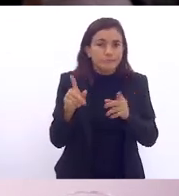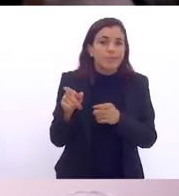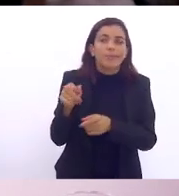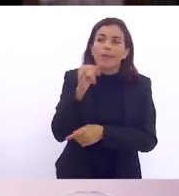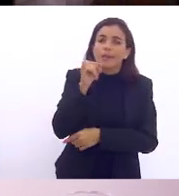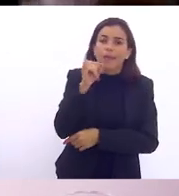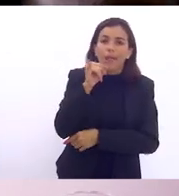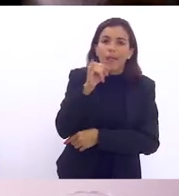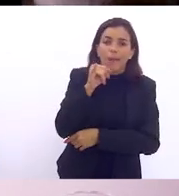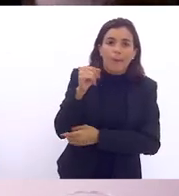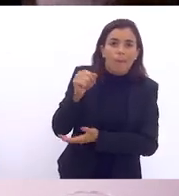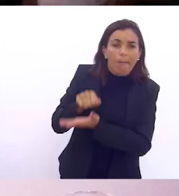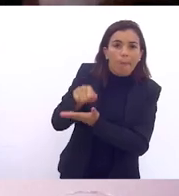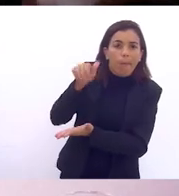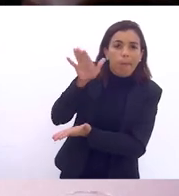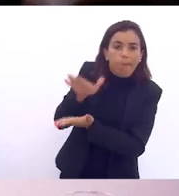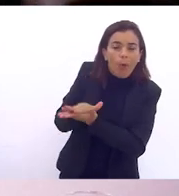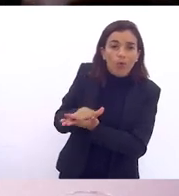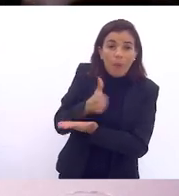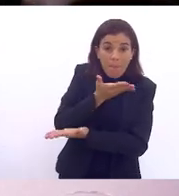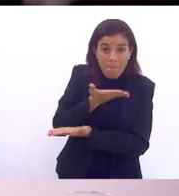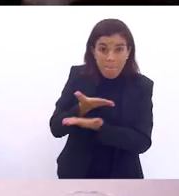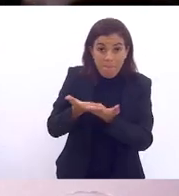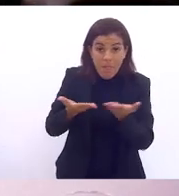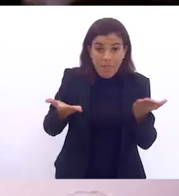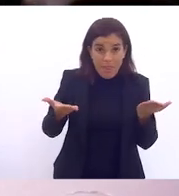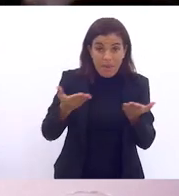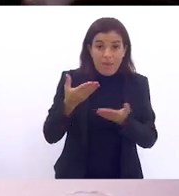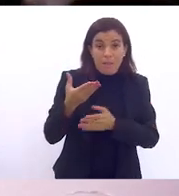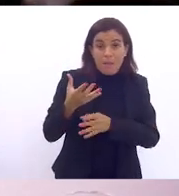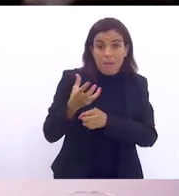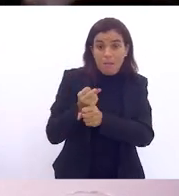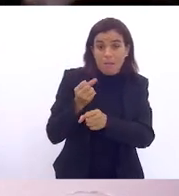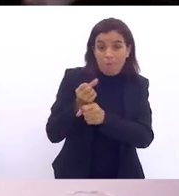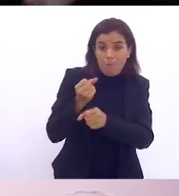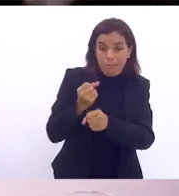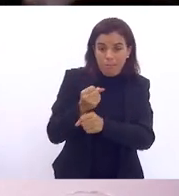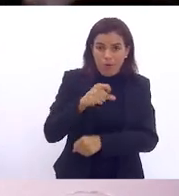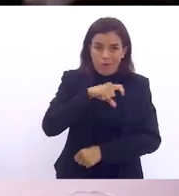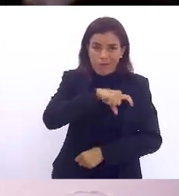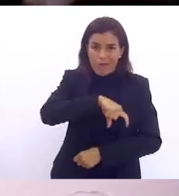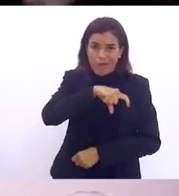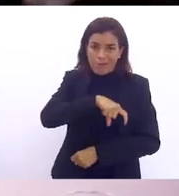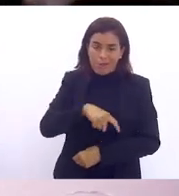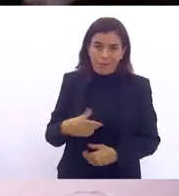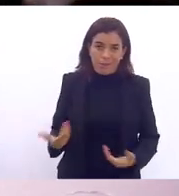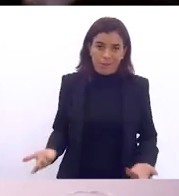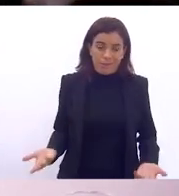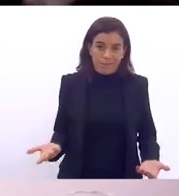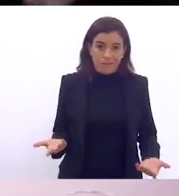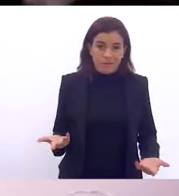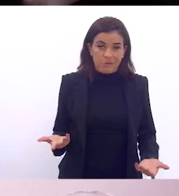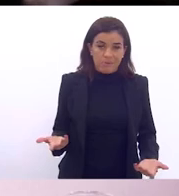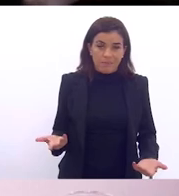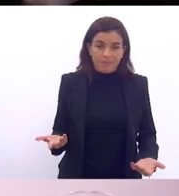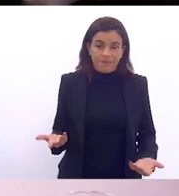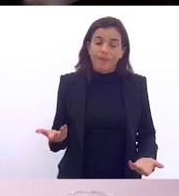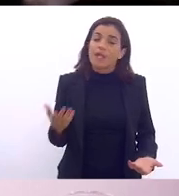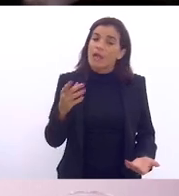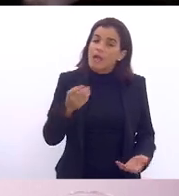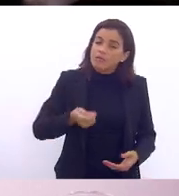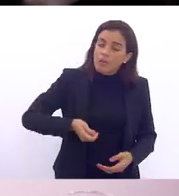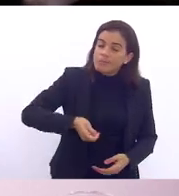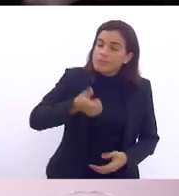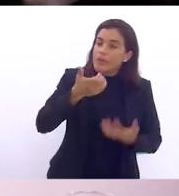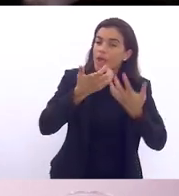de receber uma multa e perder pontos na carteira Essas são basicamente as reflexões que eu gostaria de deixar aqui